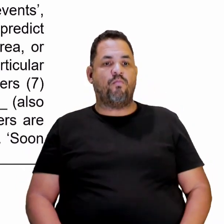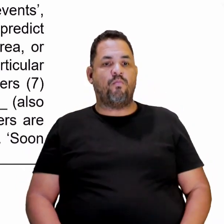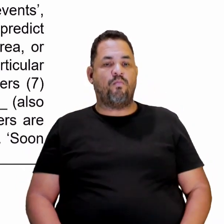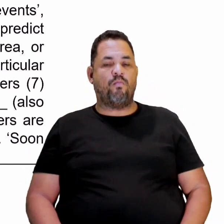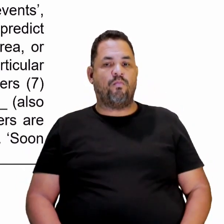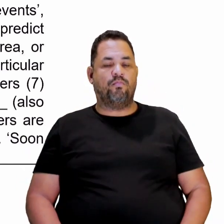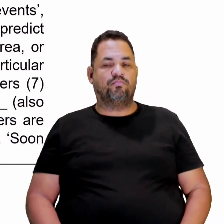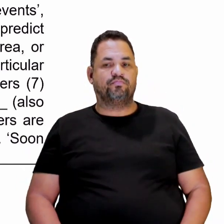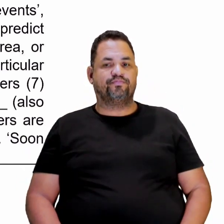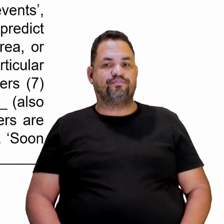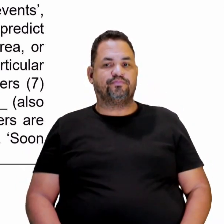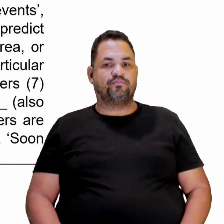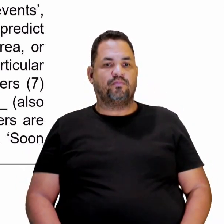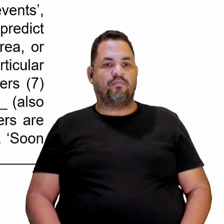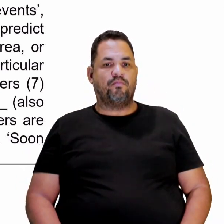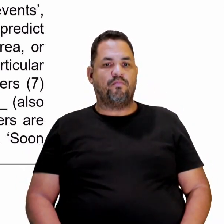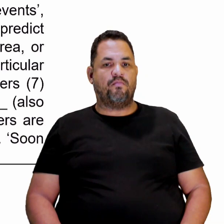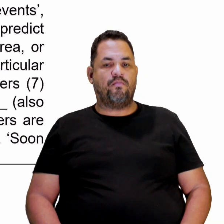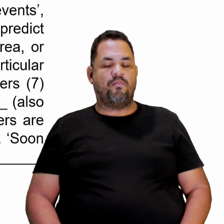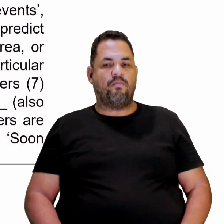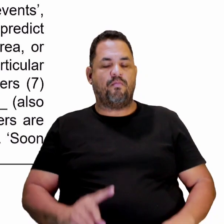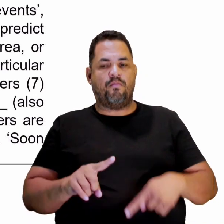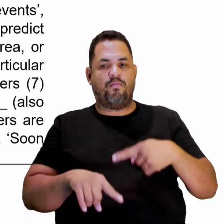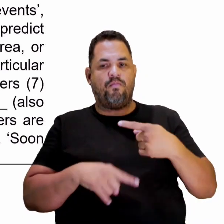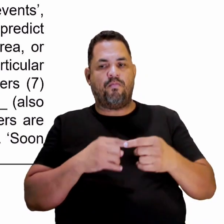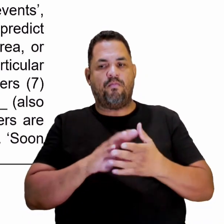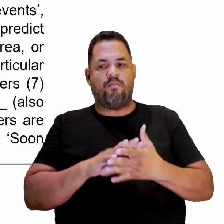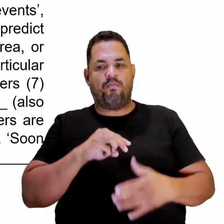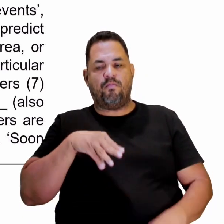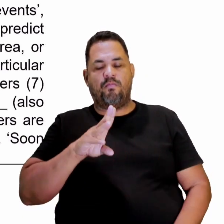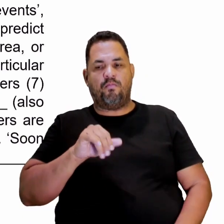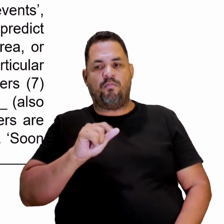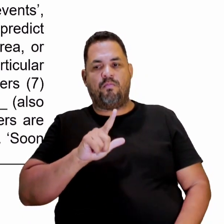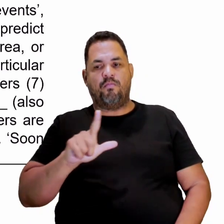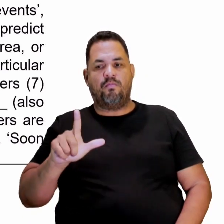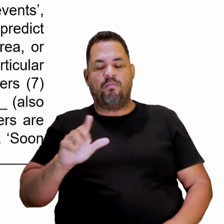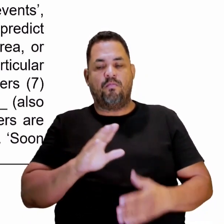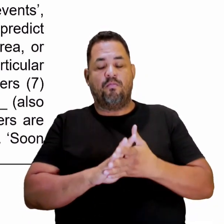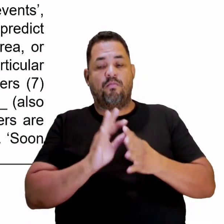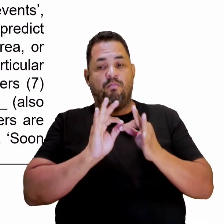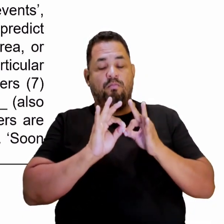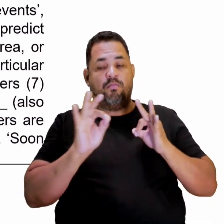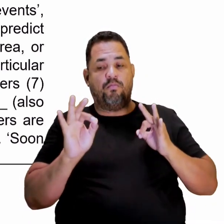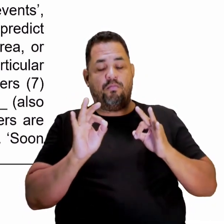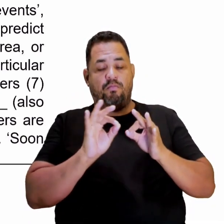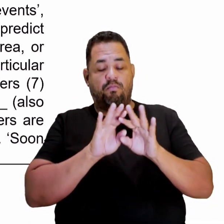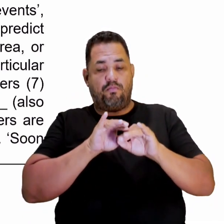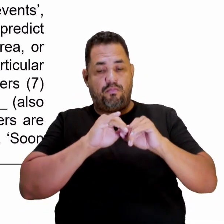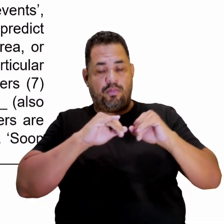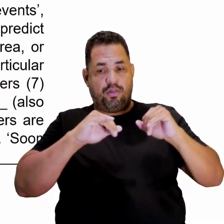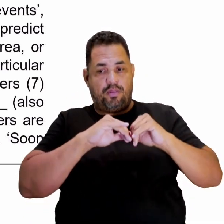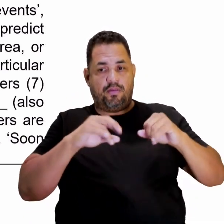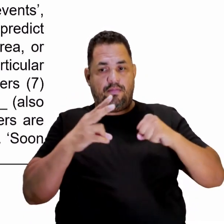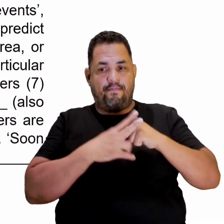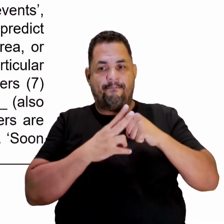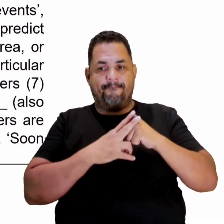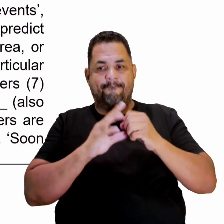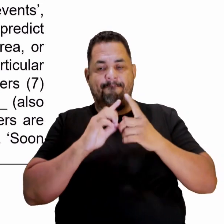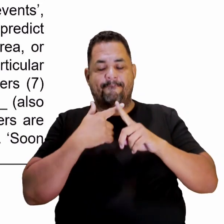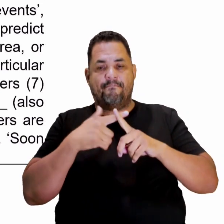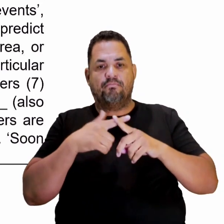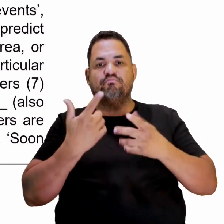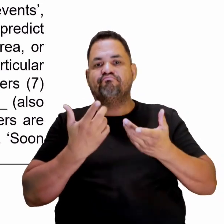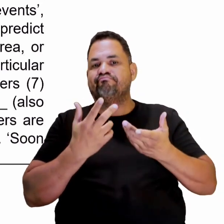palavra soon, ela vem depois do will. Ela está um pouquinho distante do meu verbo, mas é porque nem sempre aquilo